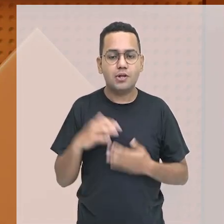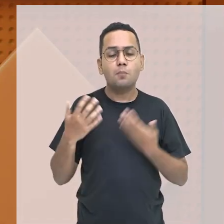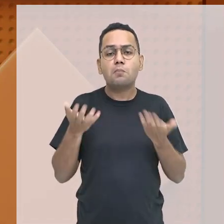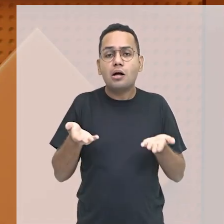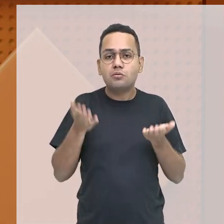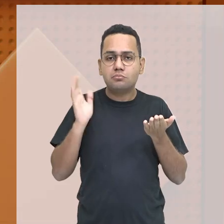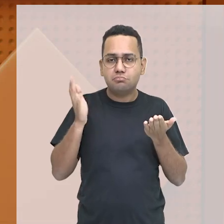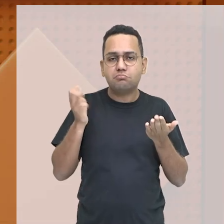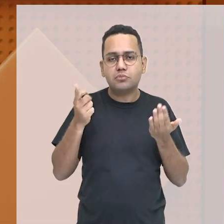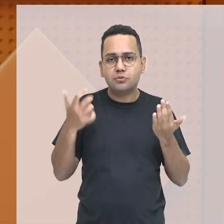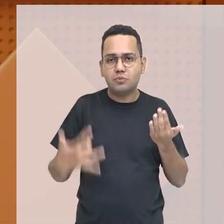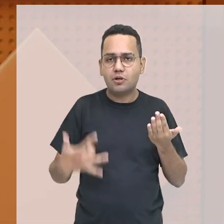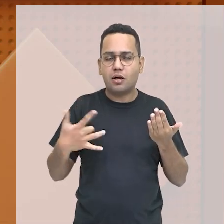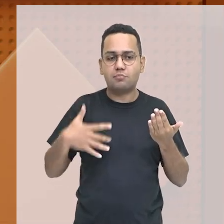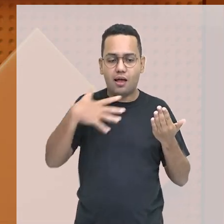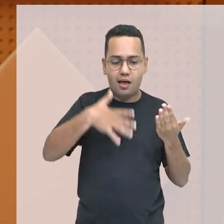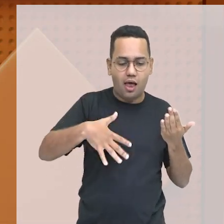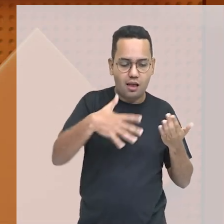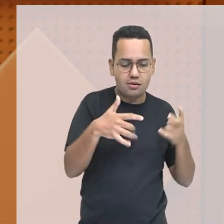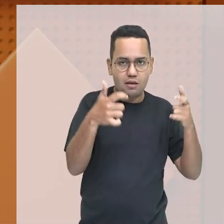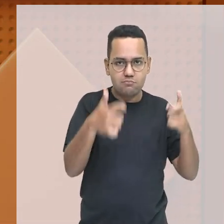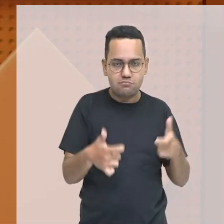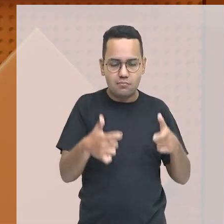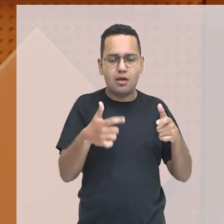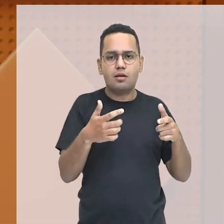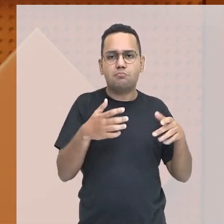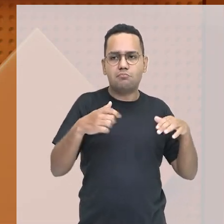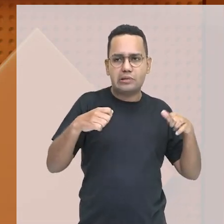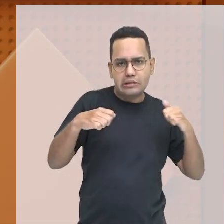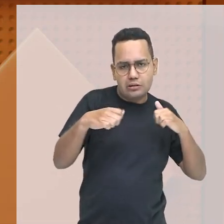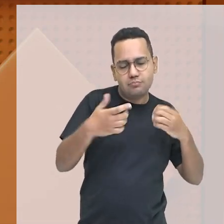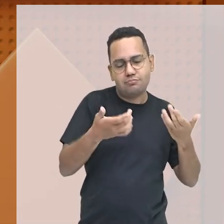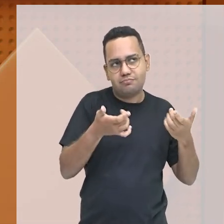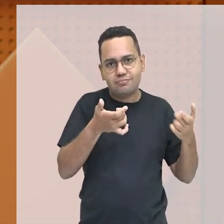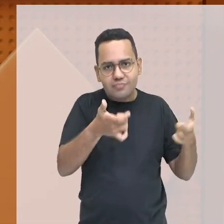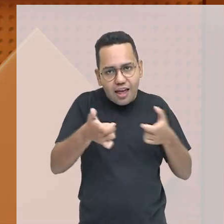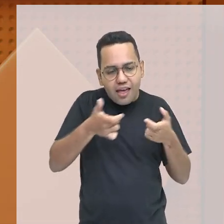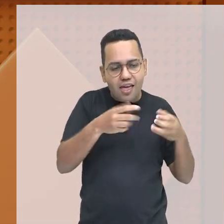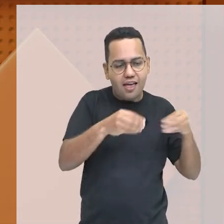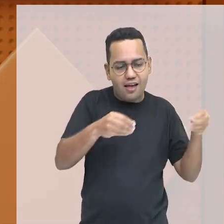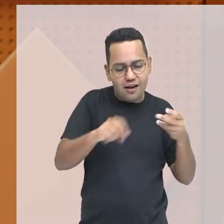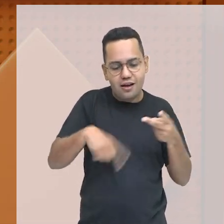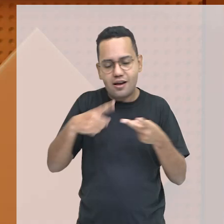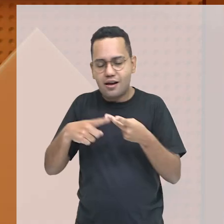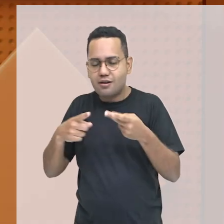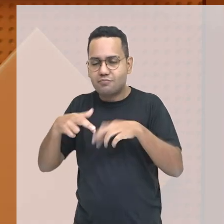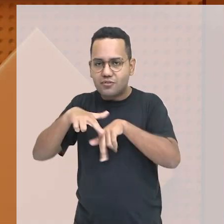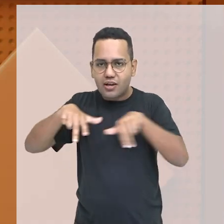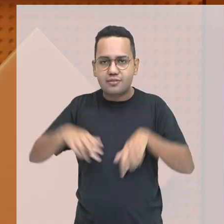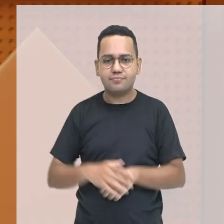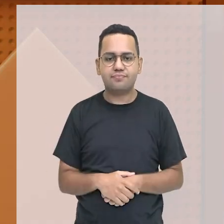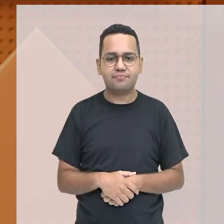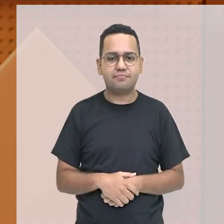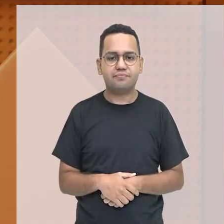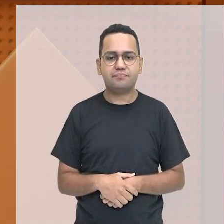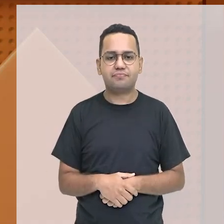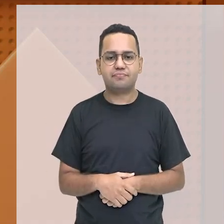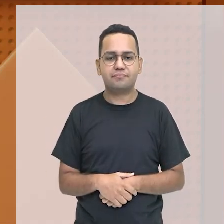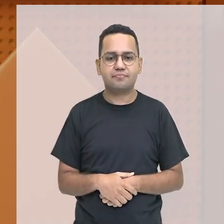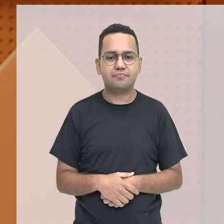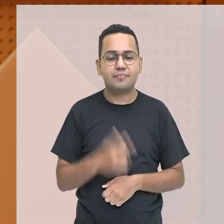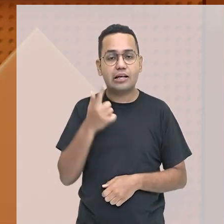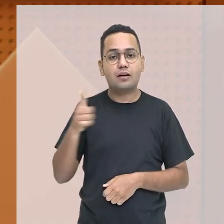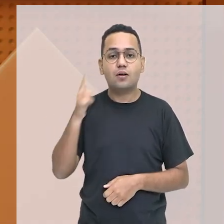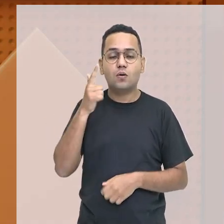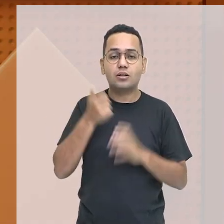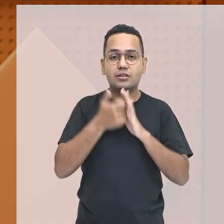físico, demográfico, lá da Oceania, nós temos algumas outras características culturais que são muito